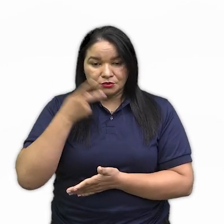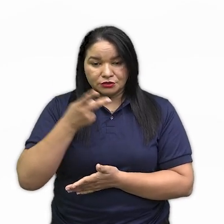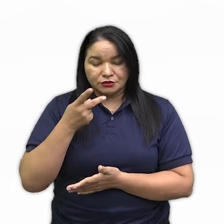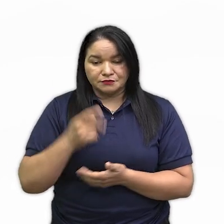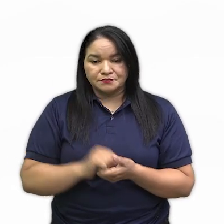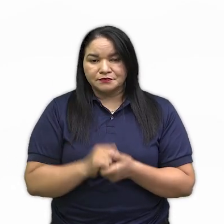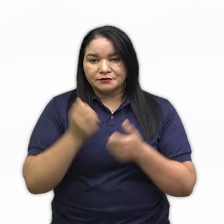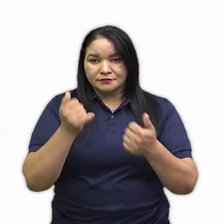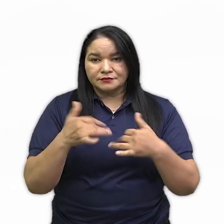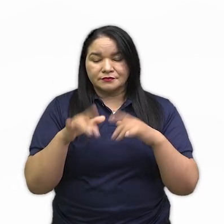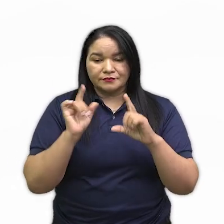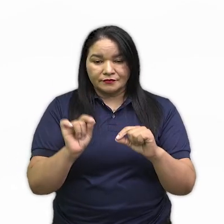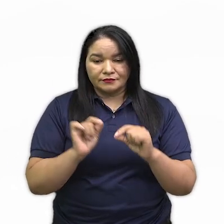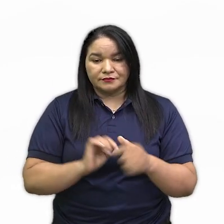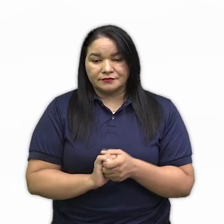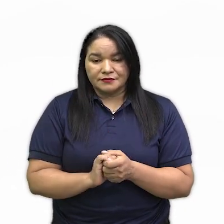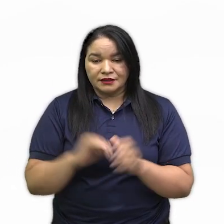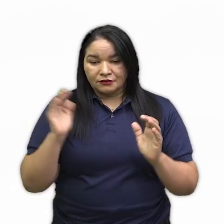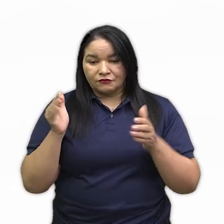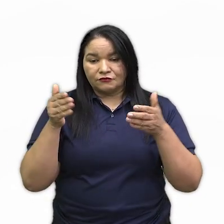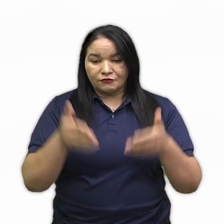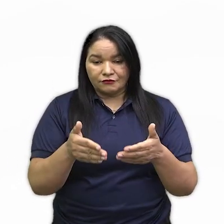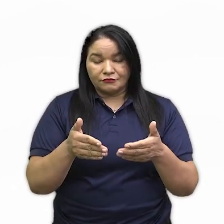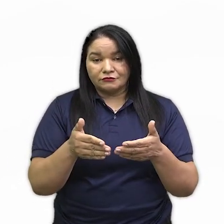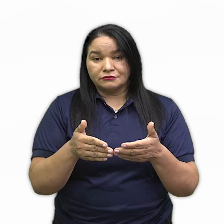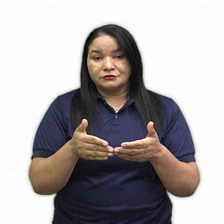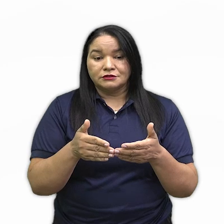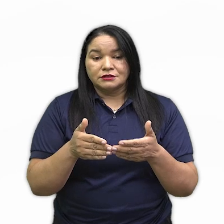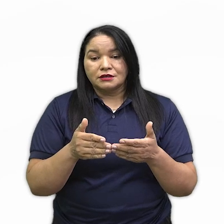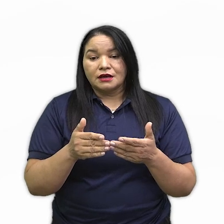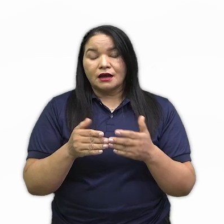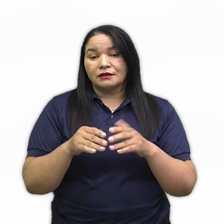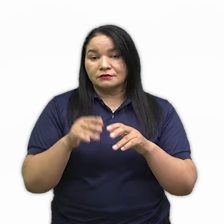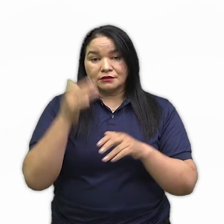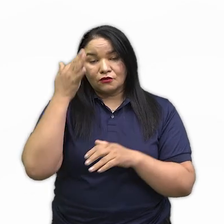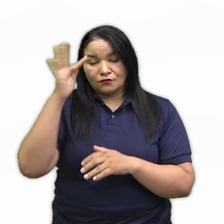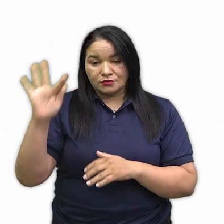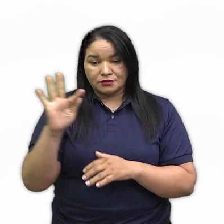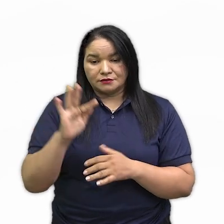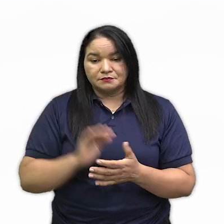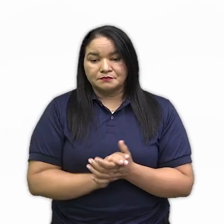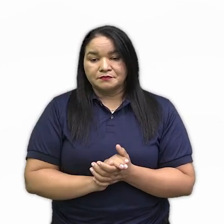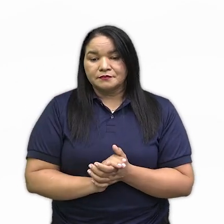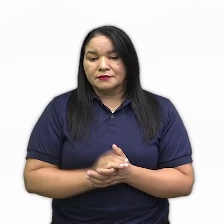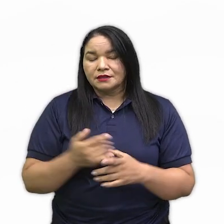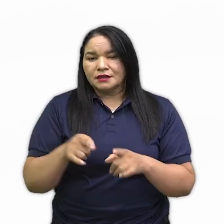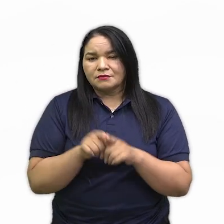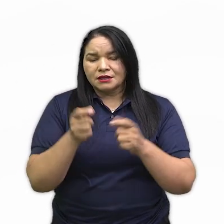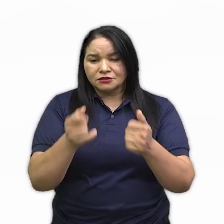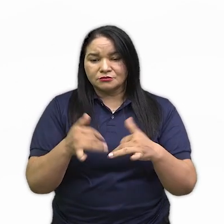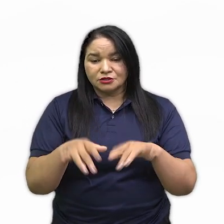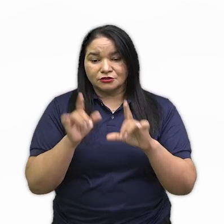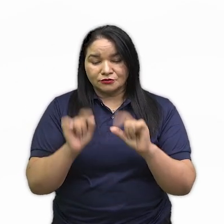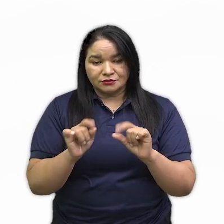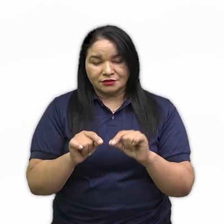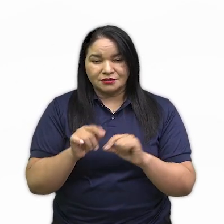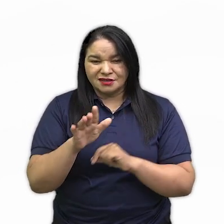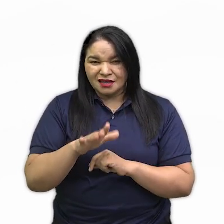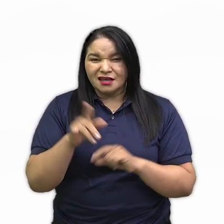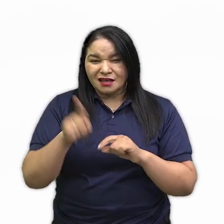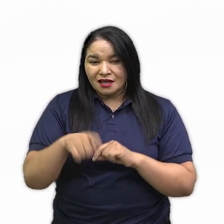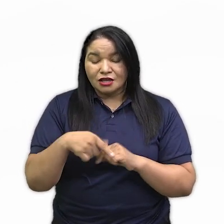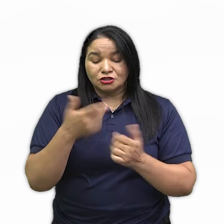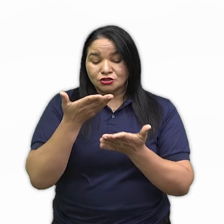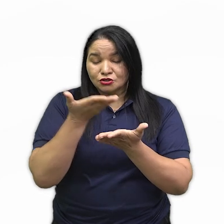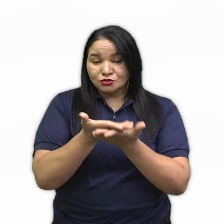política é mais trabalhar com a questão teórica, certo? Então ela aborda ali mais a questão teórica,